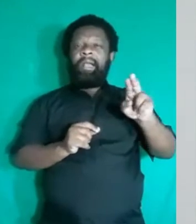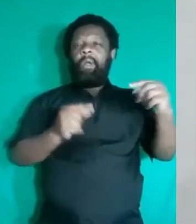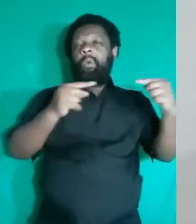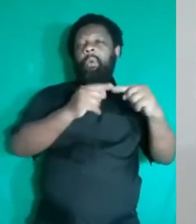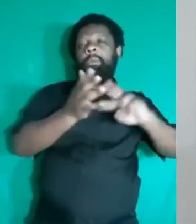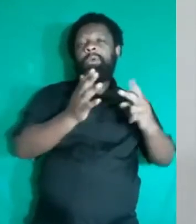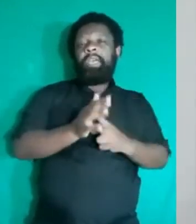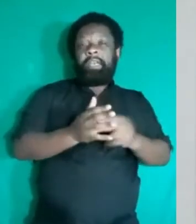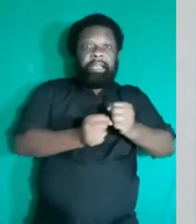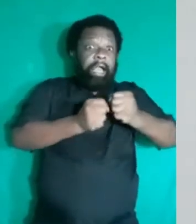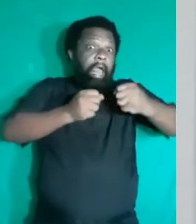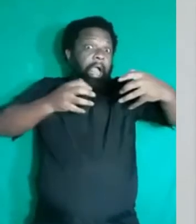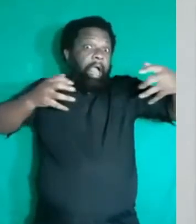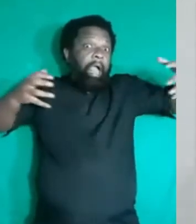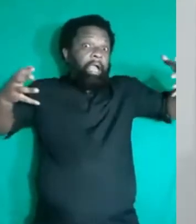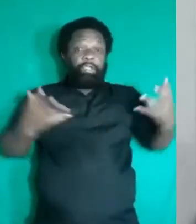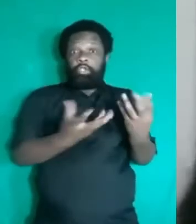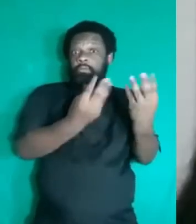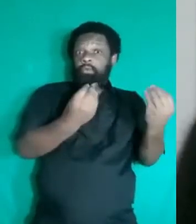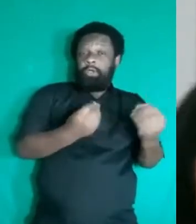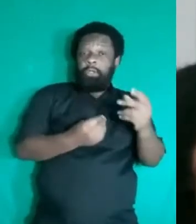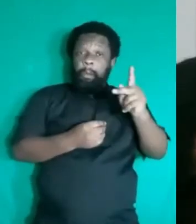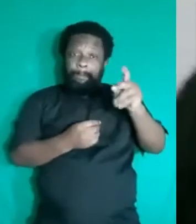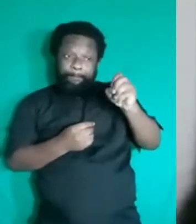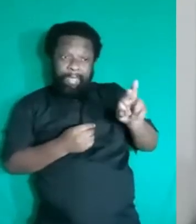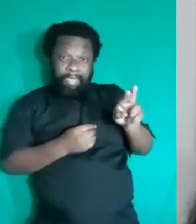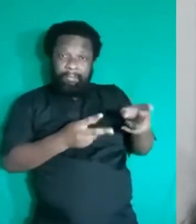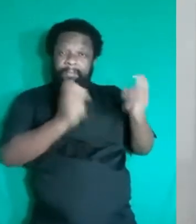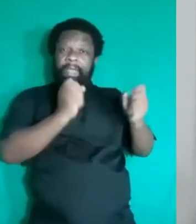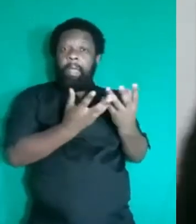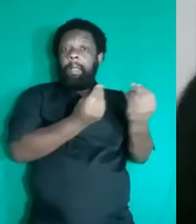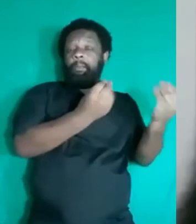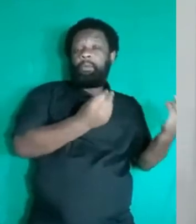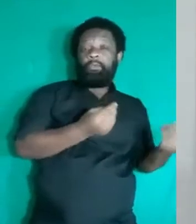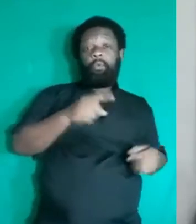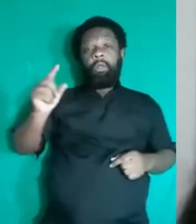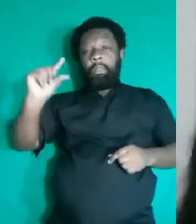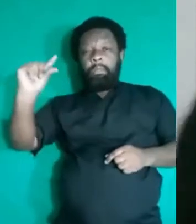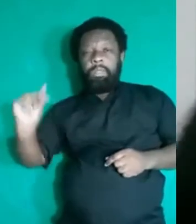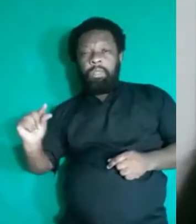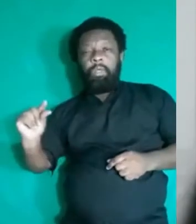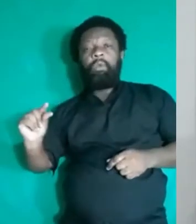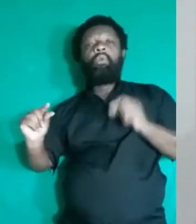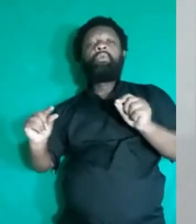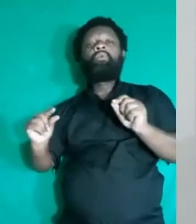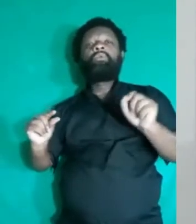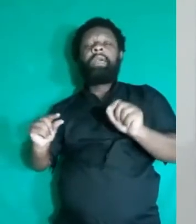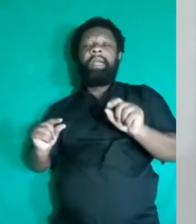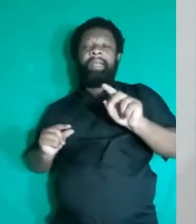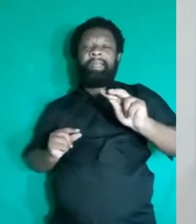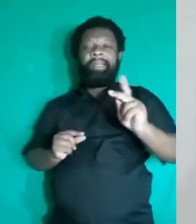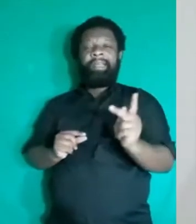o prefixo per, que vem de hiper, de muito, de grande, hipermercado, grande, tudo bem? E